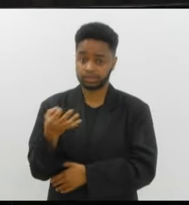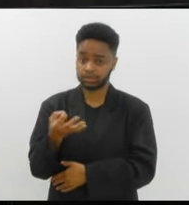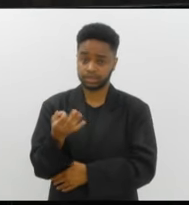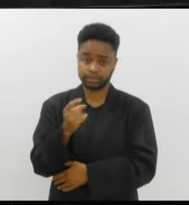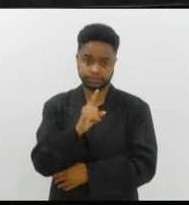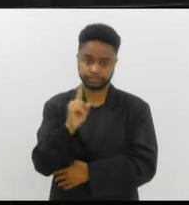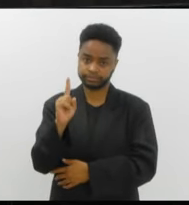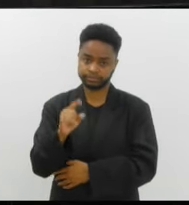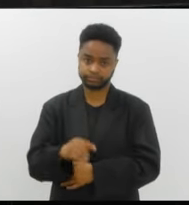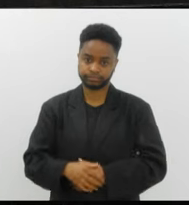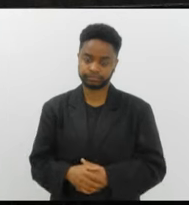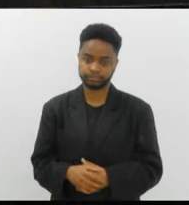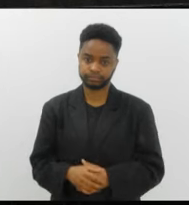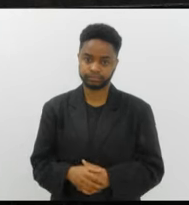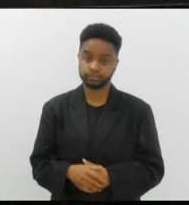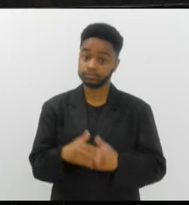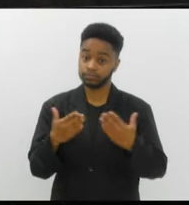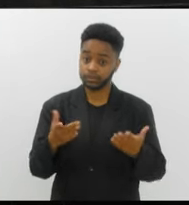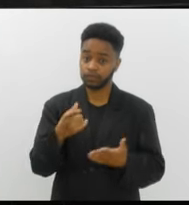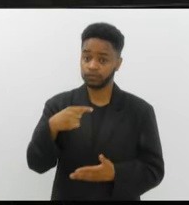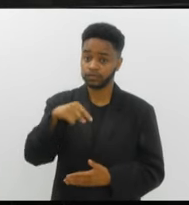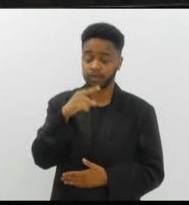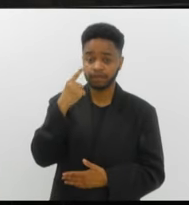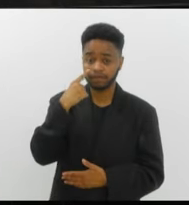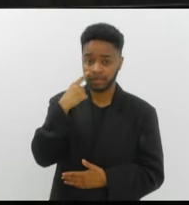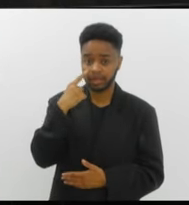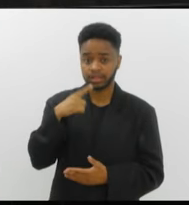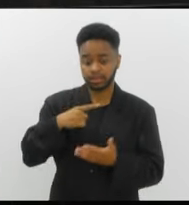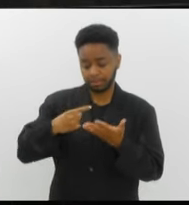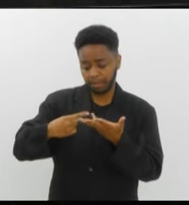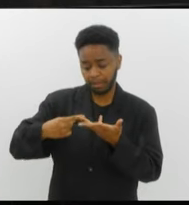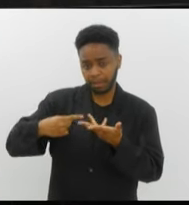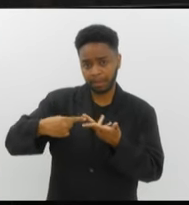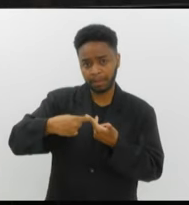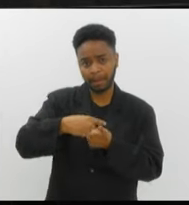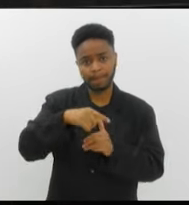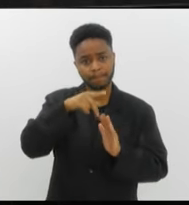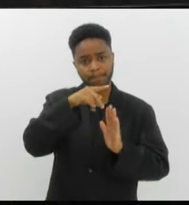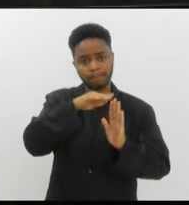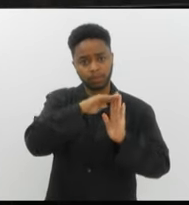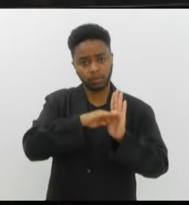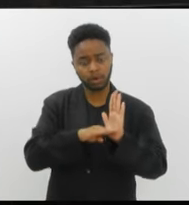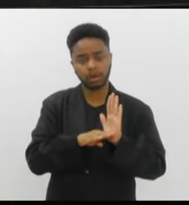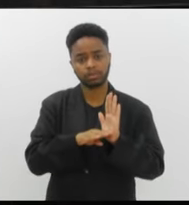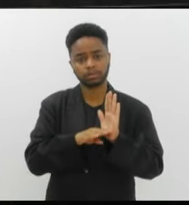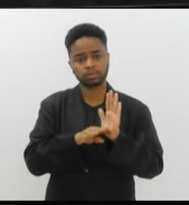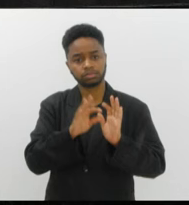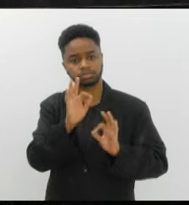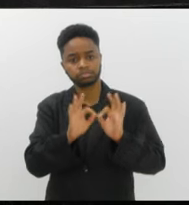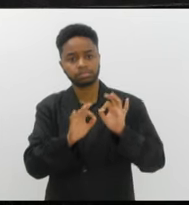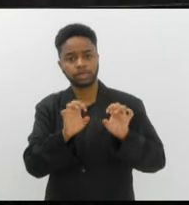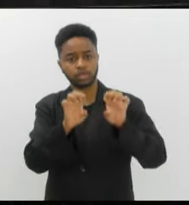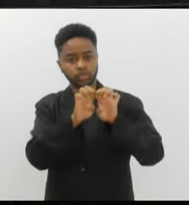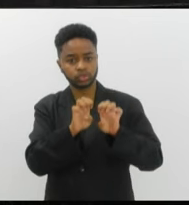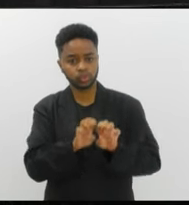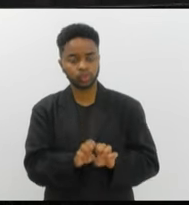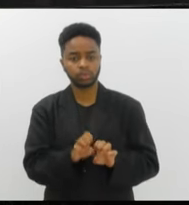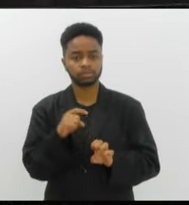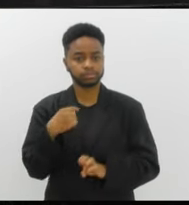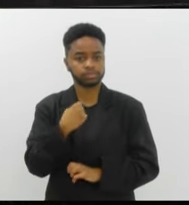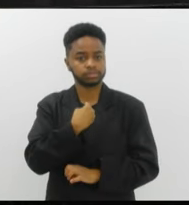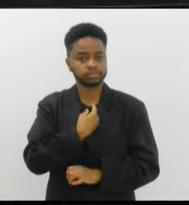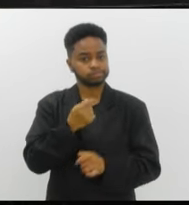que não. Então veja, quantos programas estruturantes nós podemos